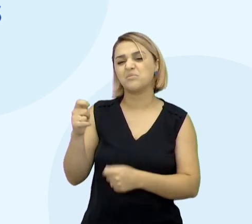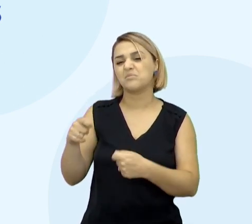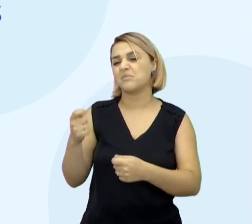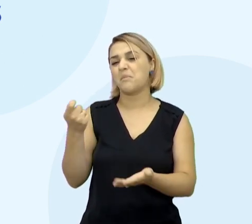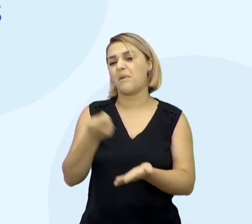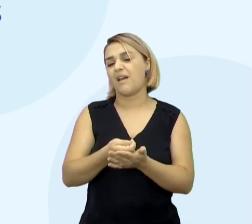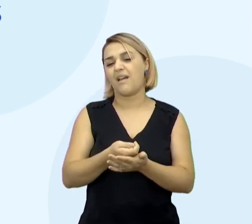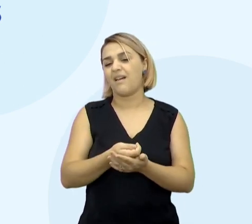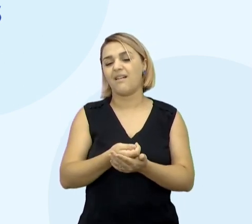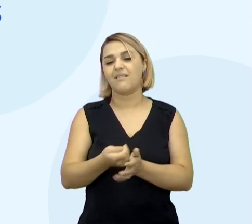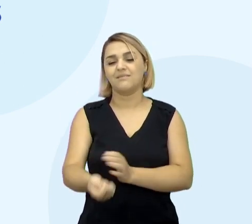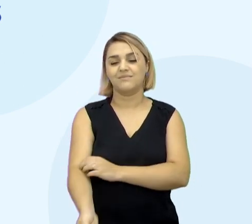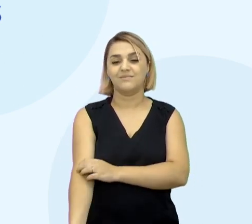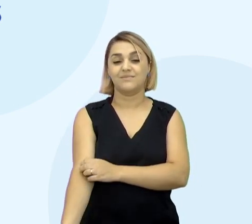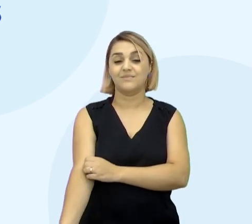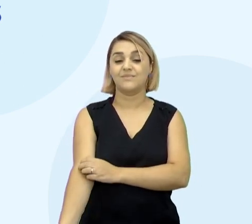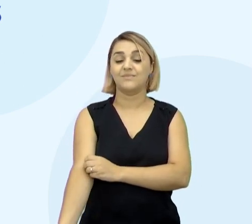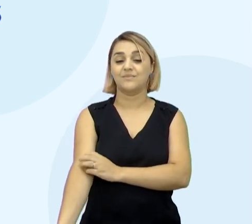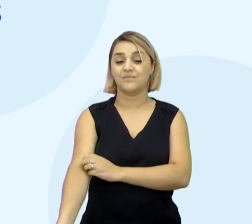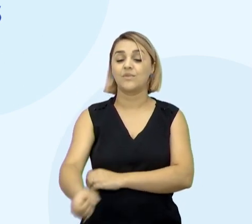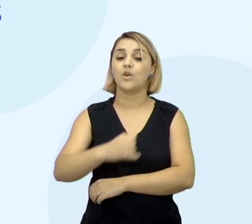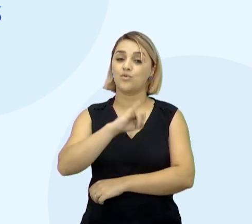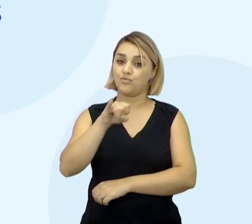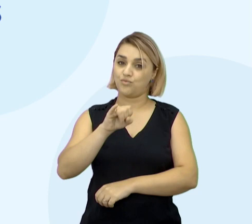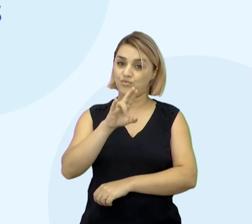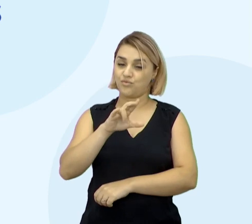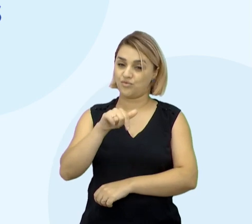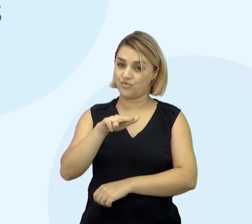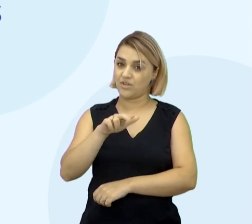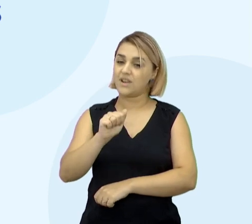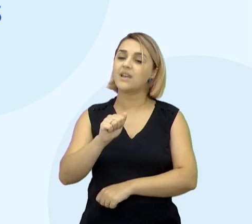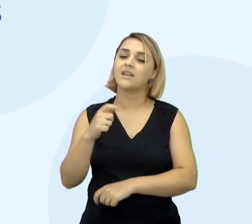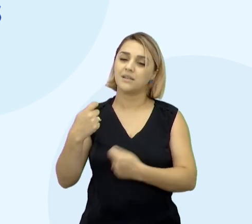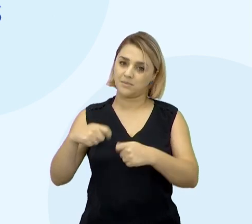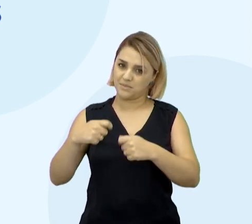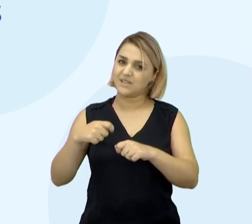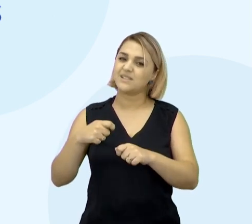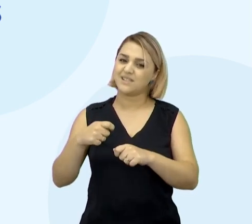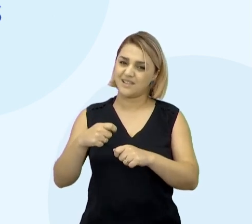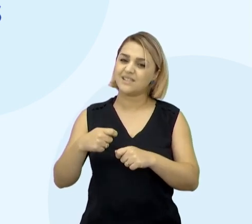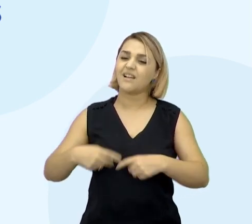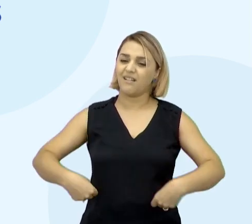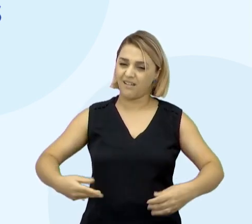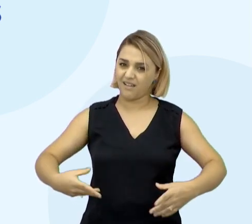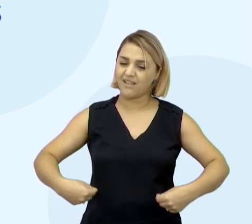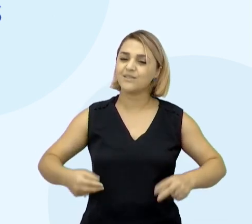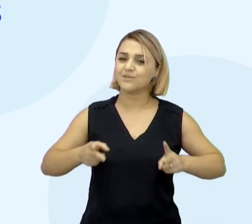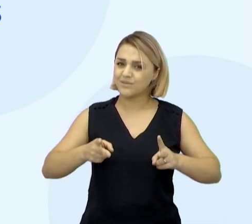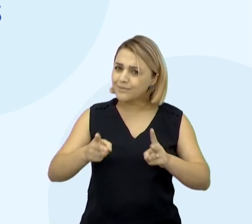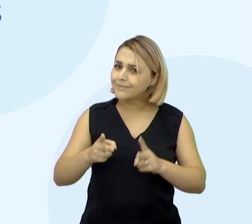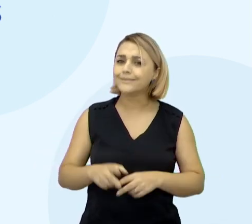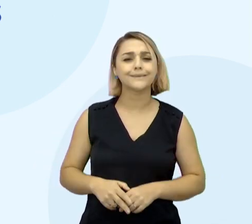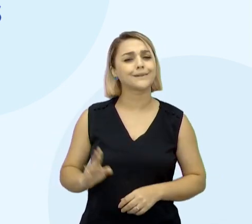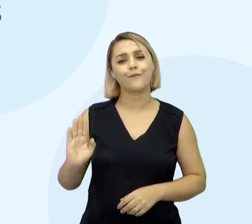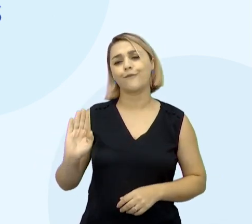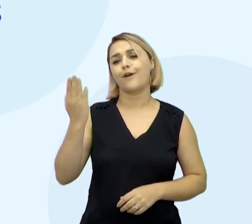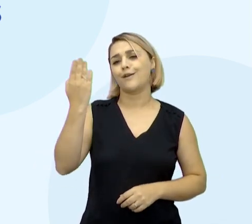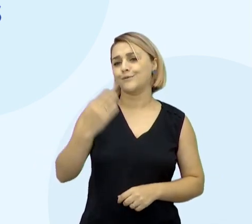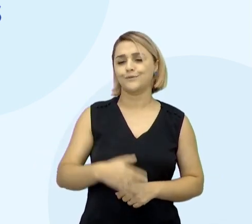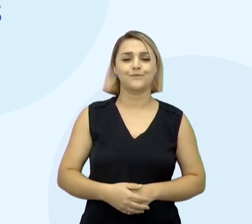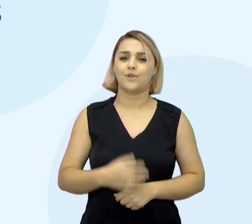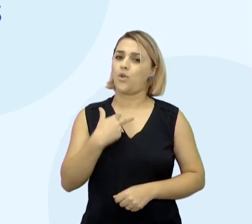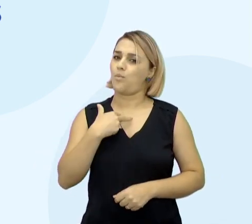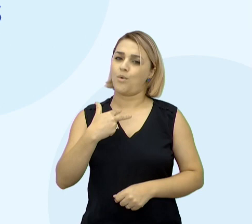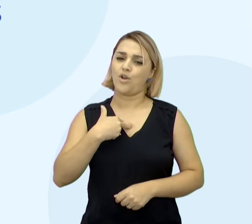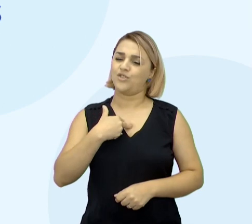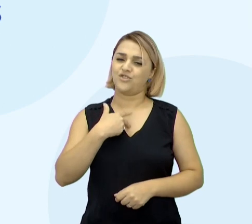gastos? Essa daqui é falsa, né? Ninguém deve ignorar nada aqui, ó. Ninguém deve ignorar